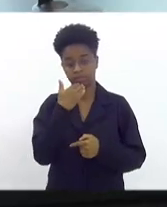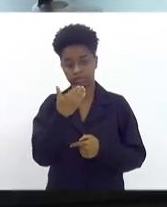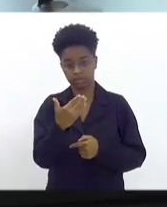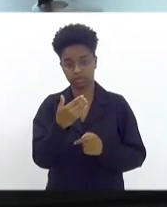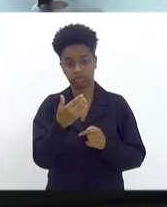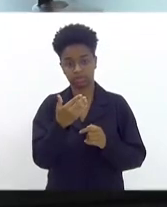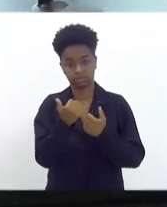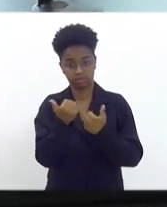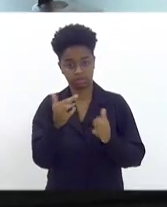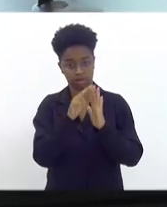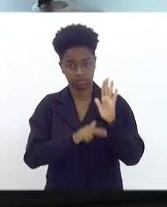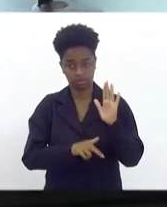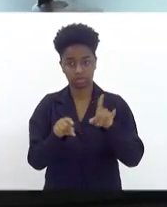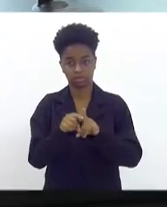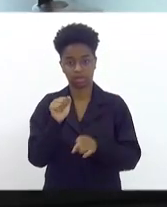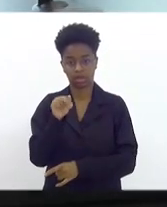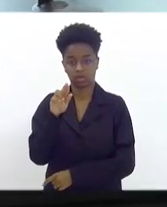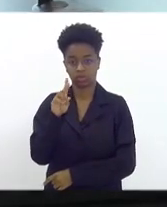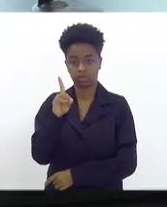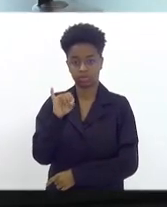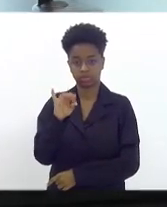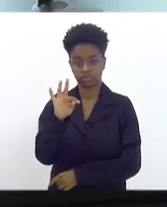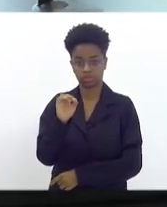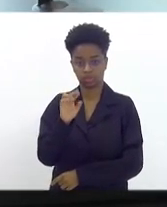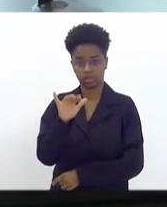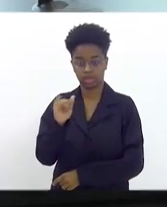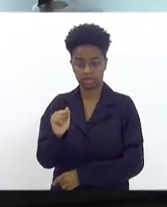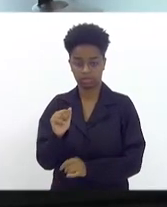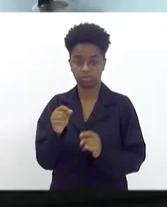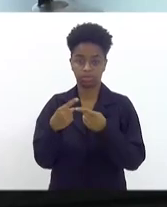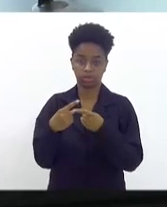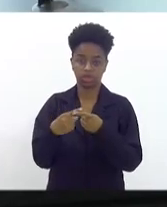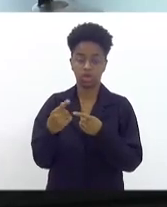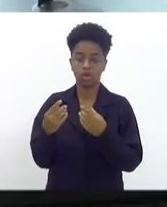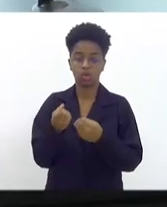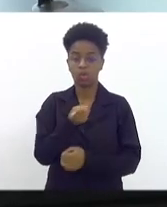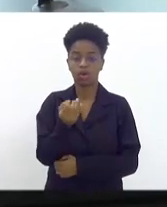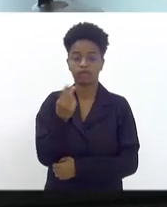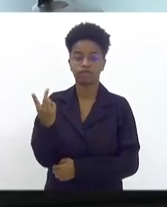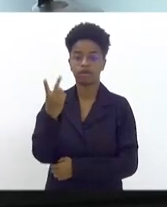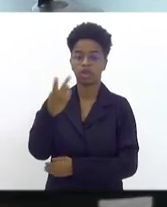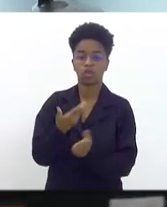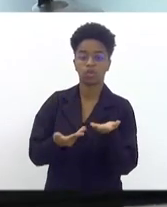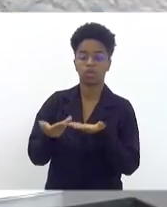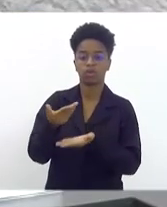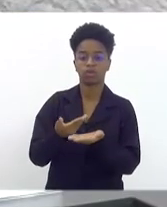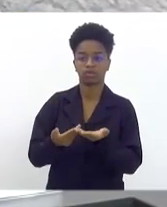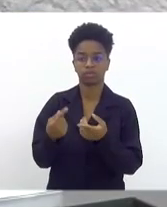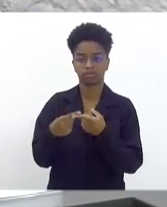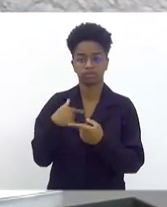de auditoria também na CPI, que vai ser pelo valor envolvido. Né? Eu acho que